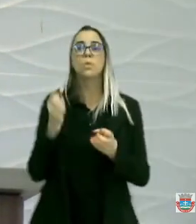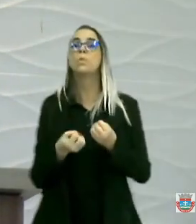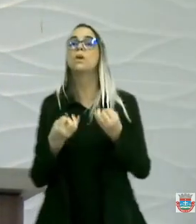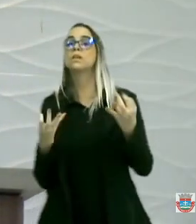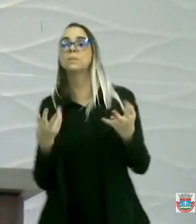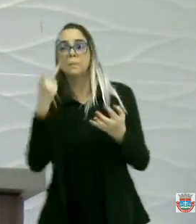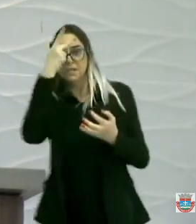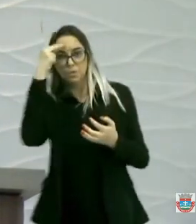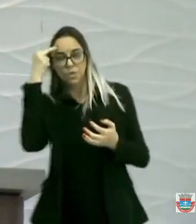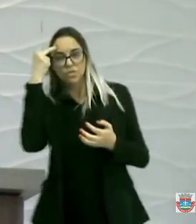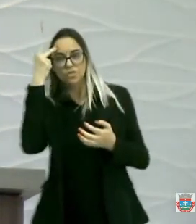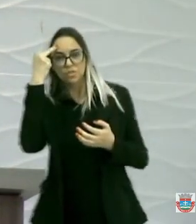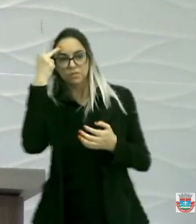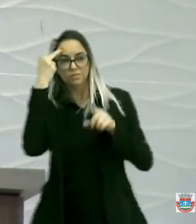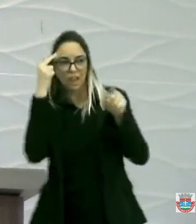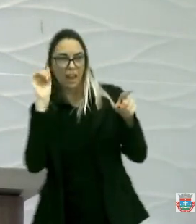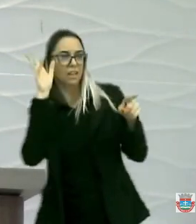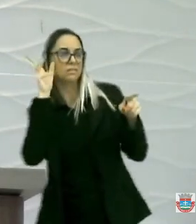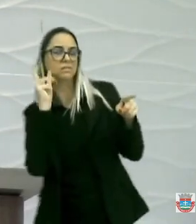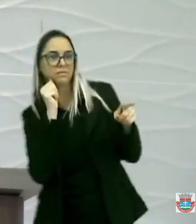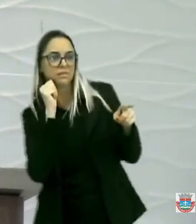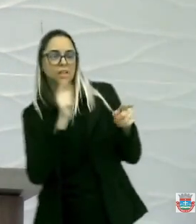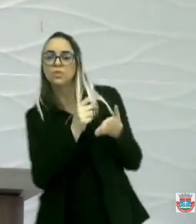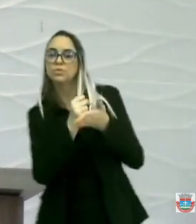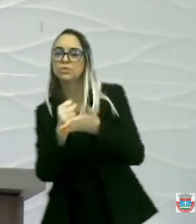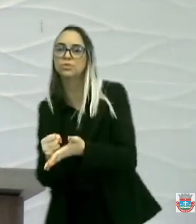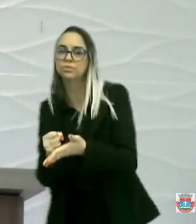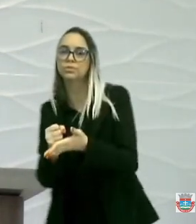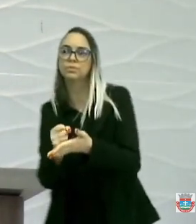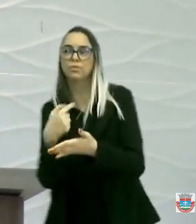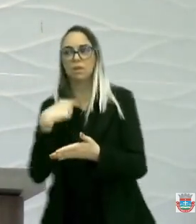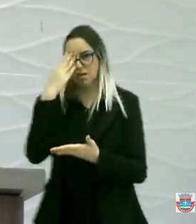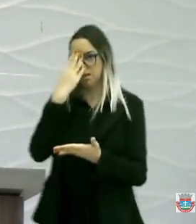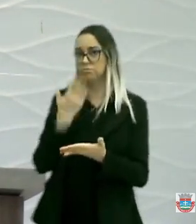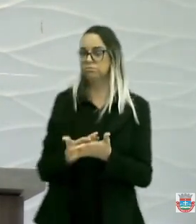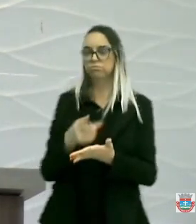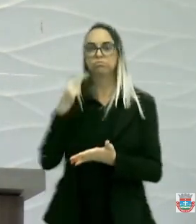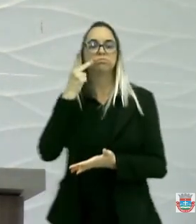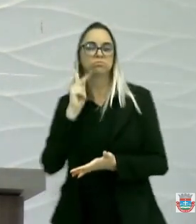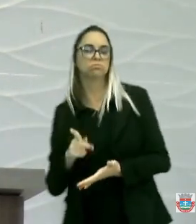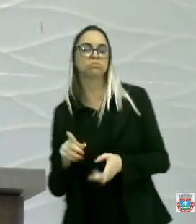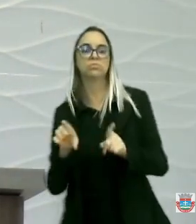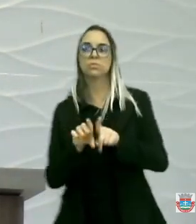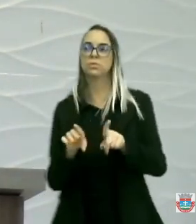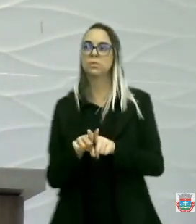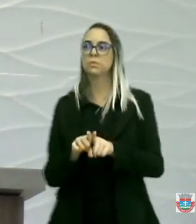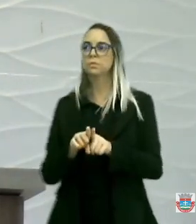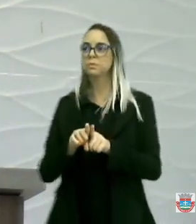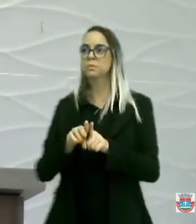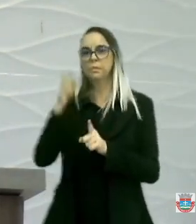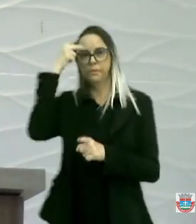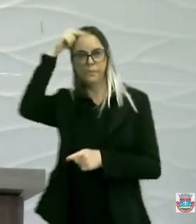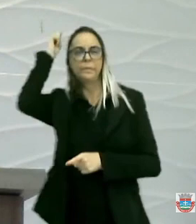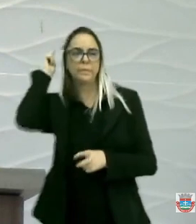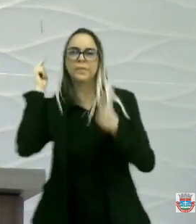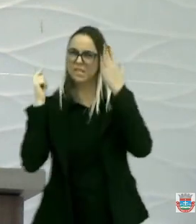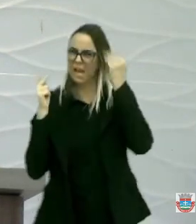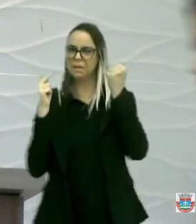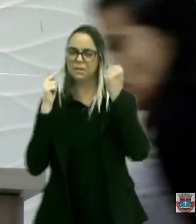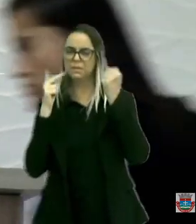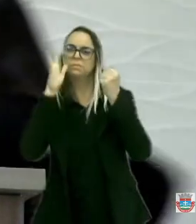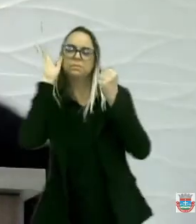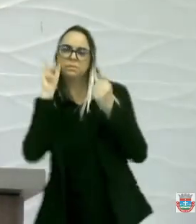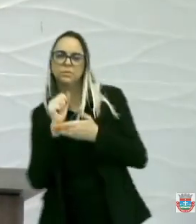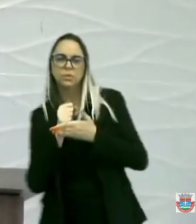por Zé Almeida? Eu acredito que o vereador Pezinho, o vereador Pachequinho sabe que ajudou muito a